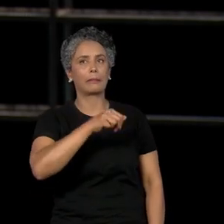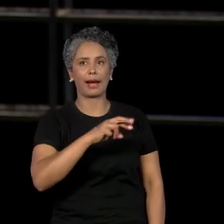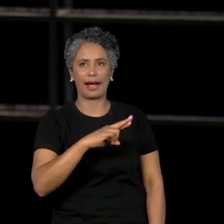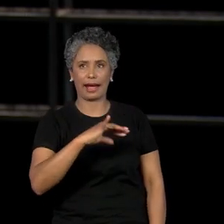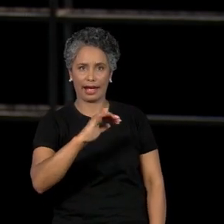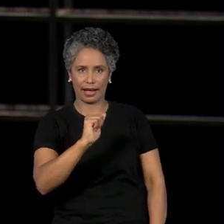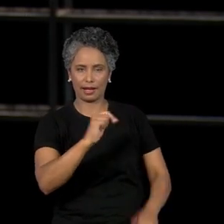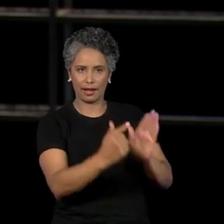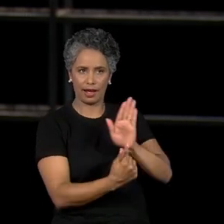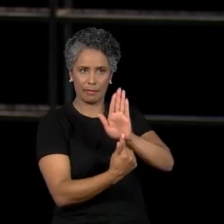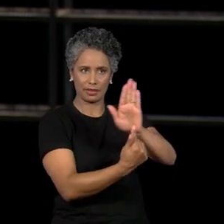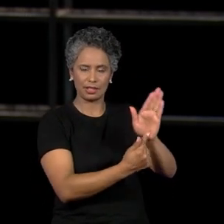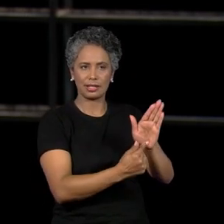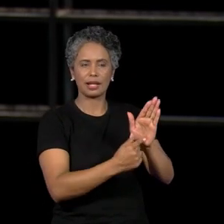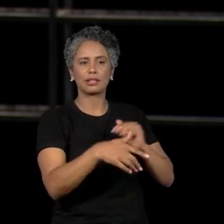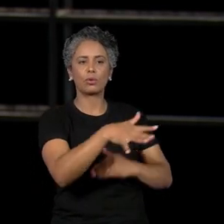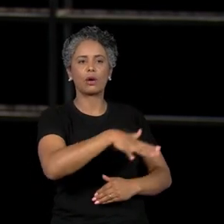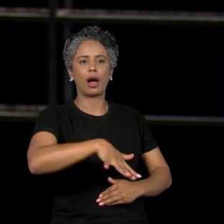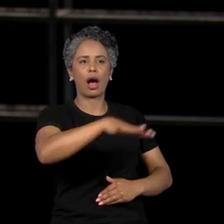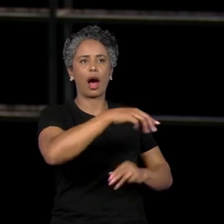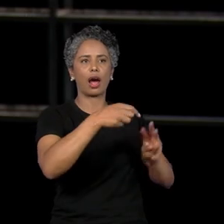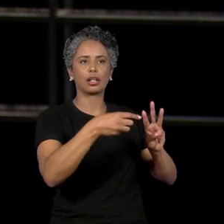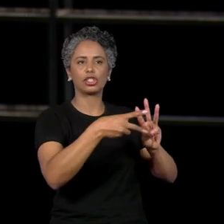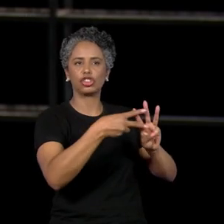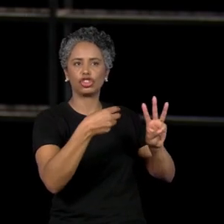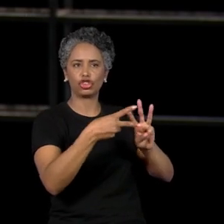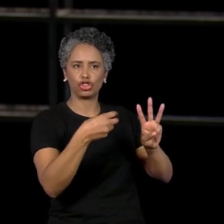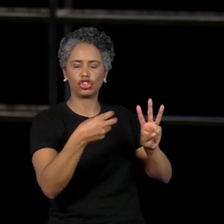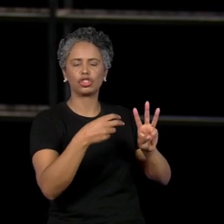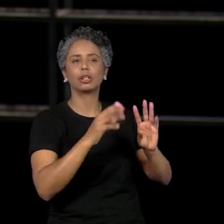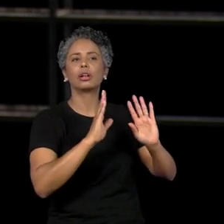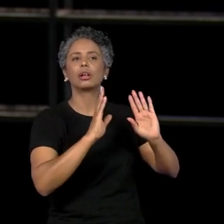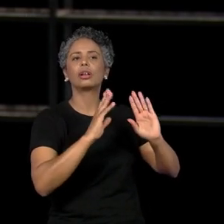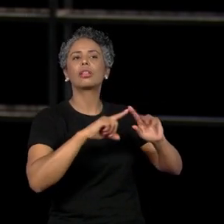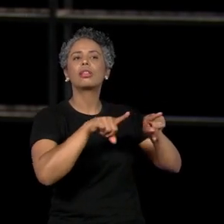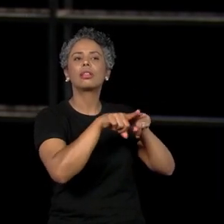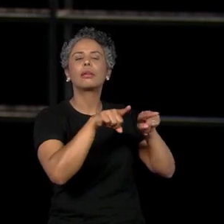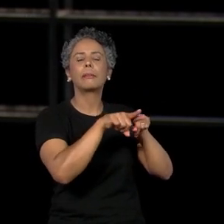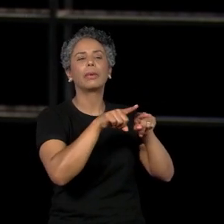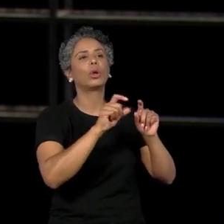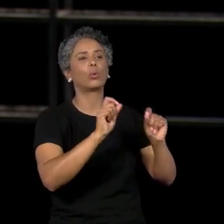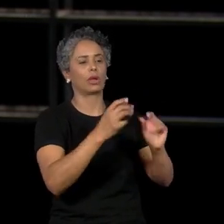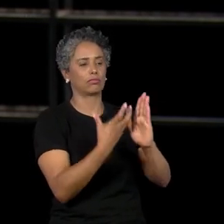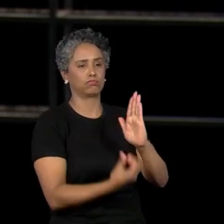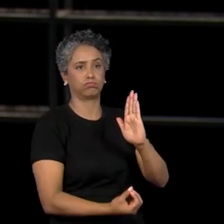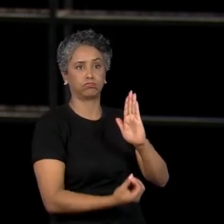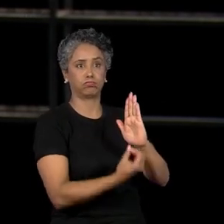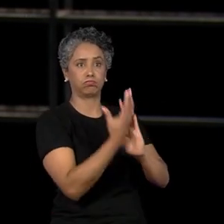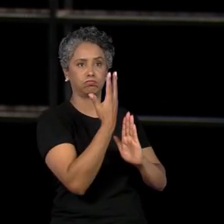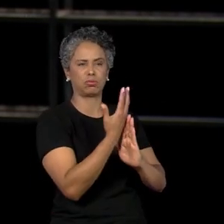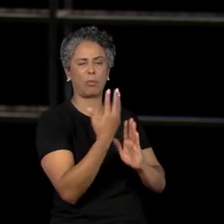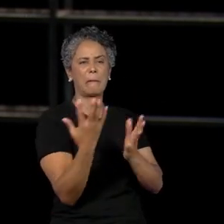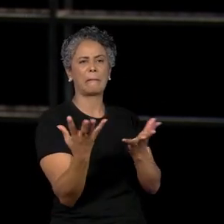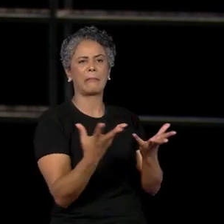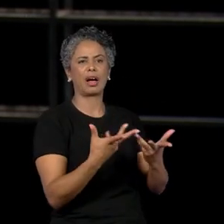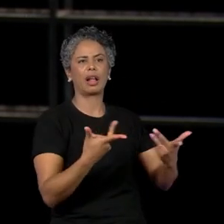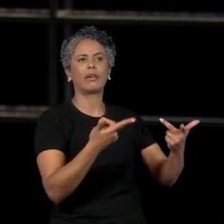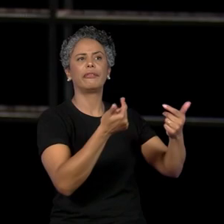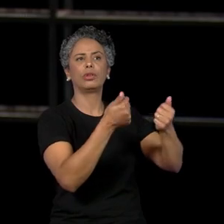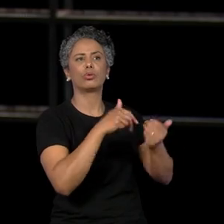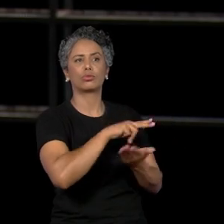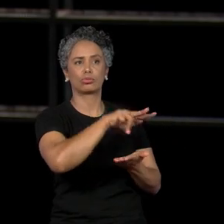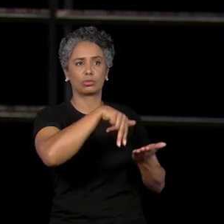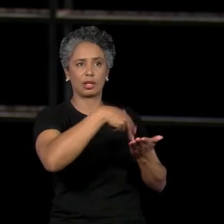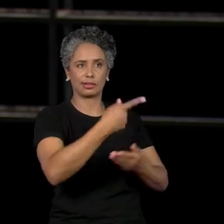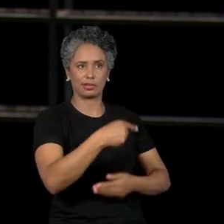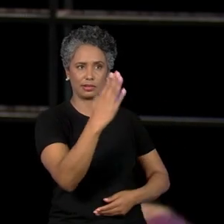indígena. E dessa experiência nasceu um dos mais belos e consagrados espetáculos da dança brasileira, que